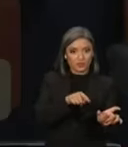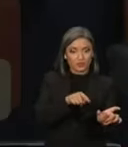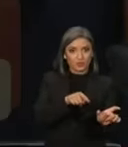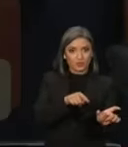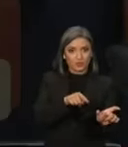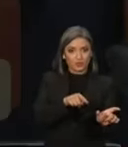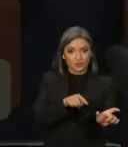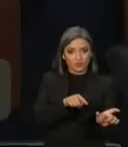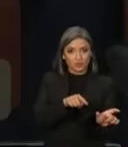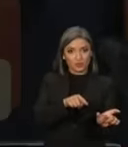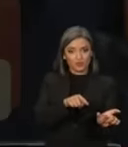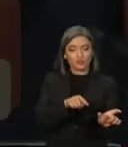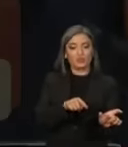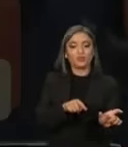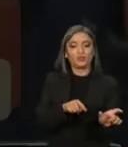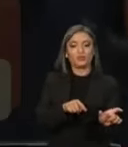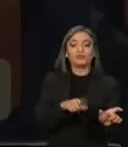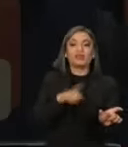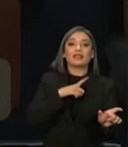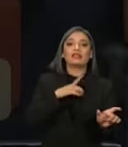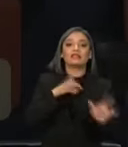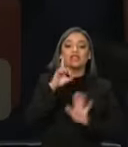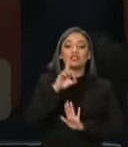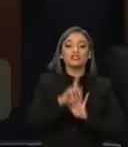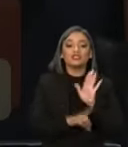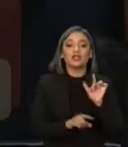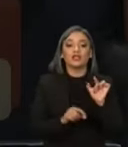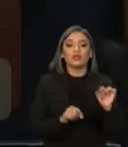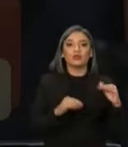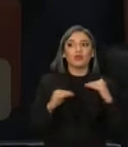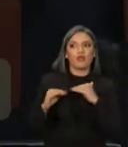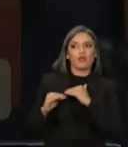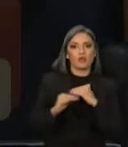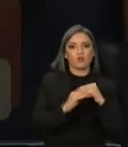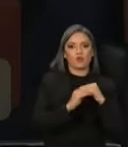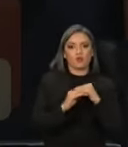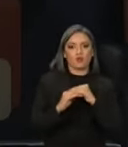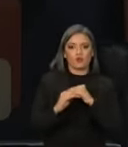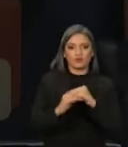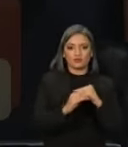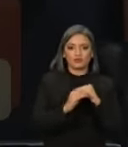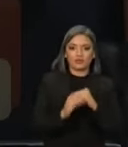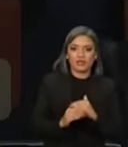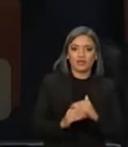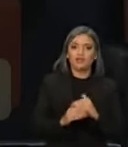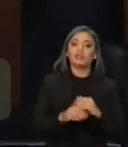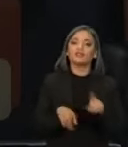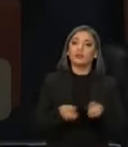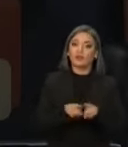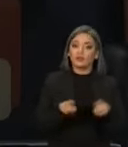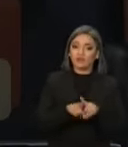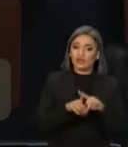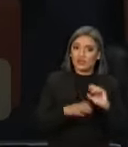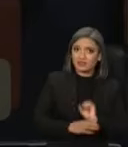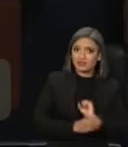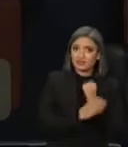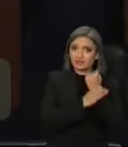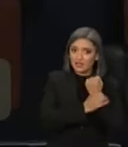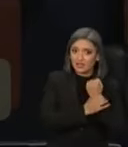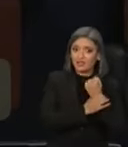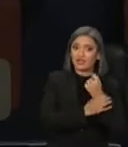de um delito tem direito à plena igualdade, a pelo menos as seguintes garantias: de